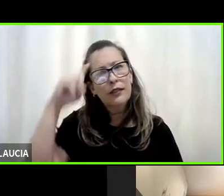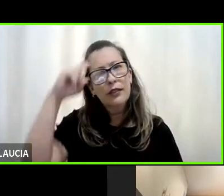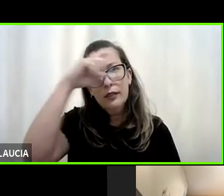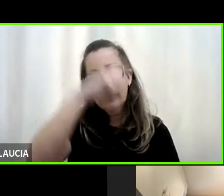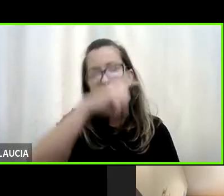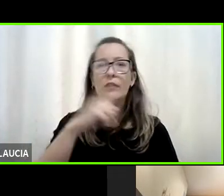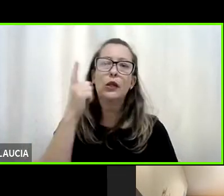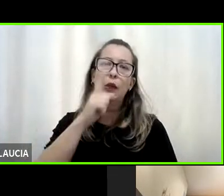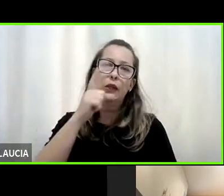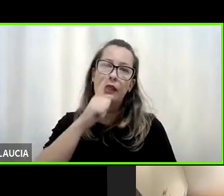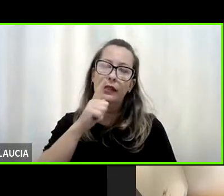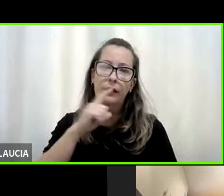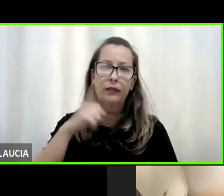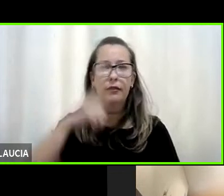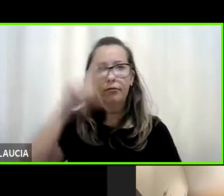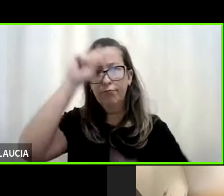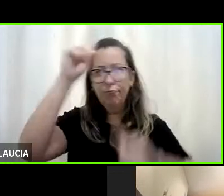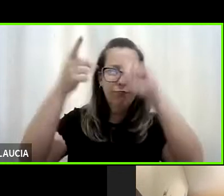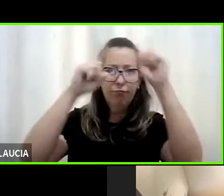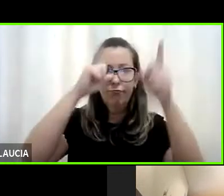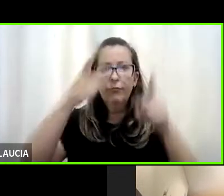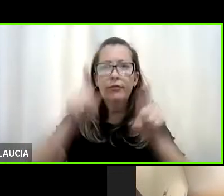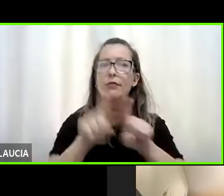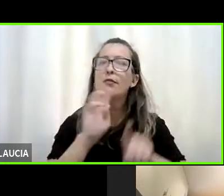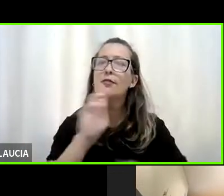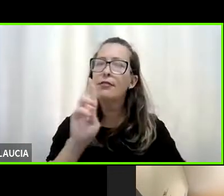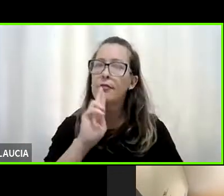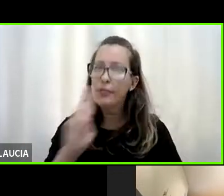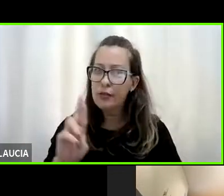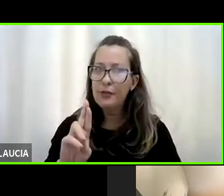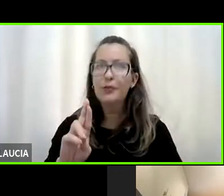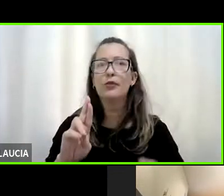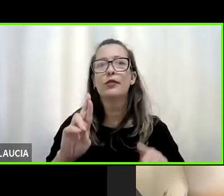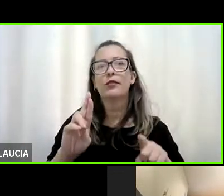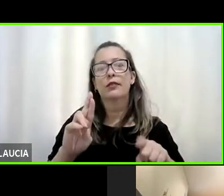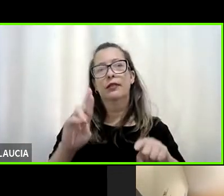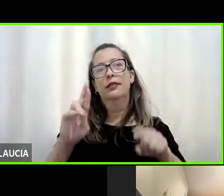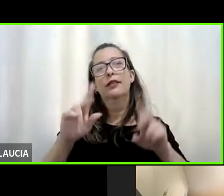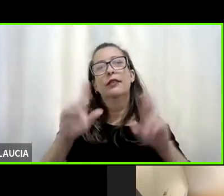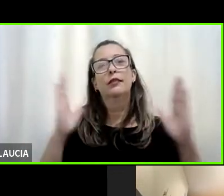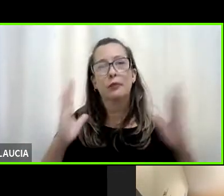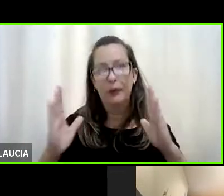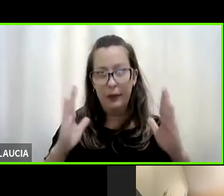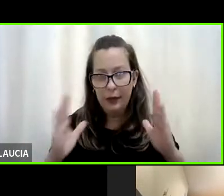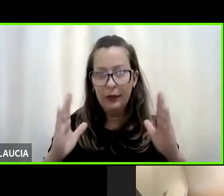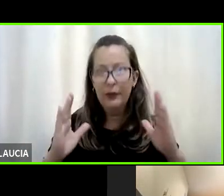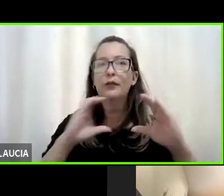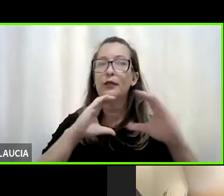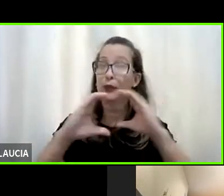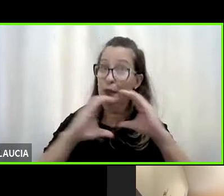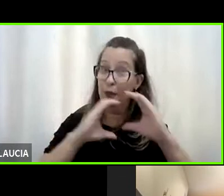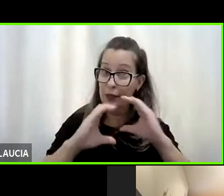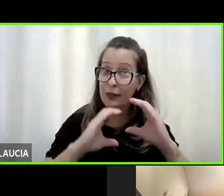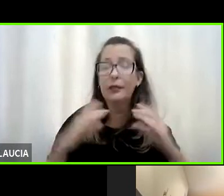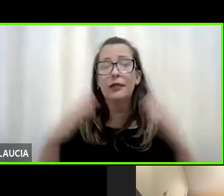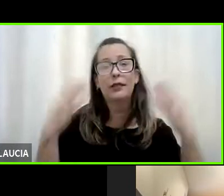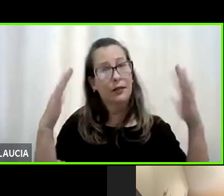ser criativo e dar respostas no contexto que a gente passou na pandemia de comunicação. Então, parabéns pelo